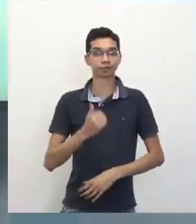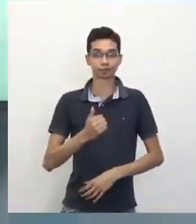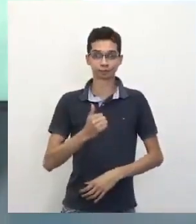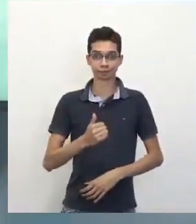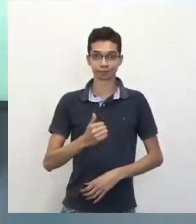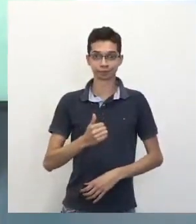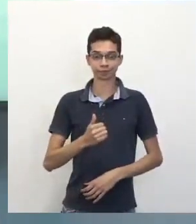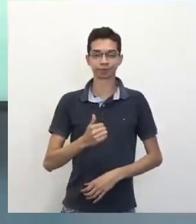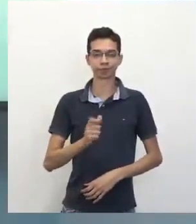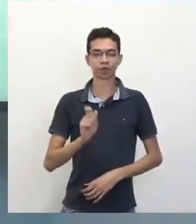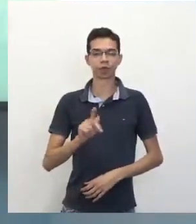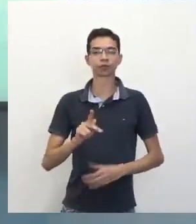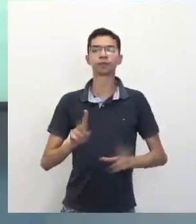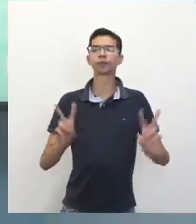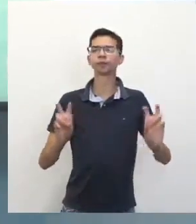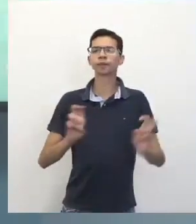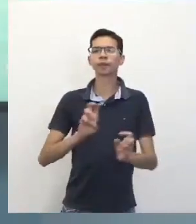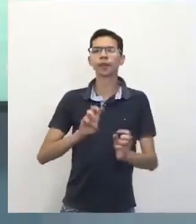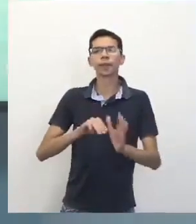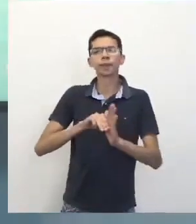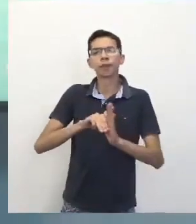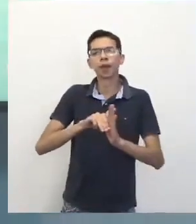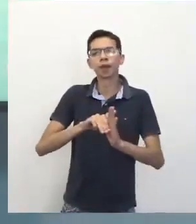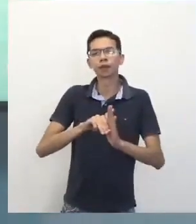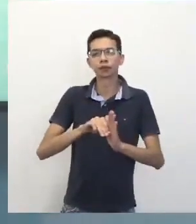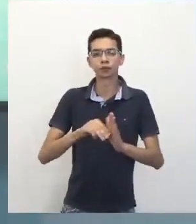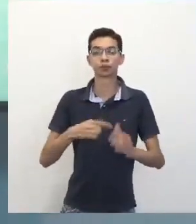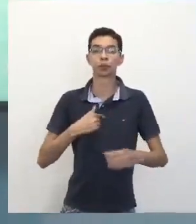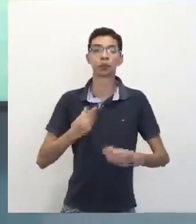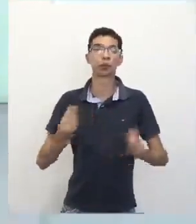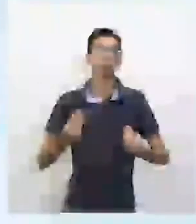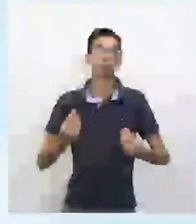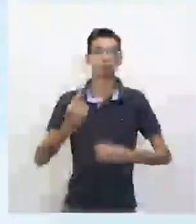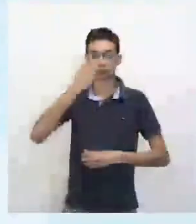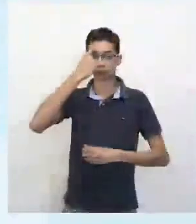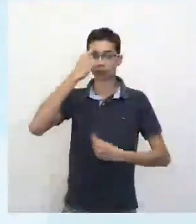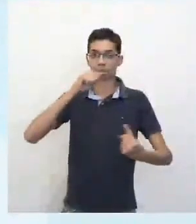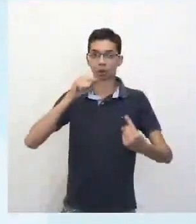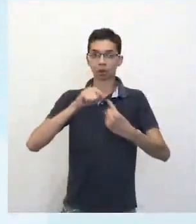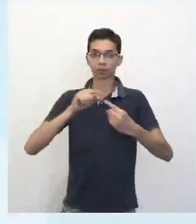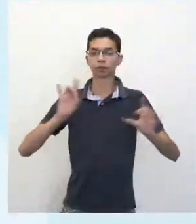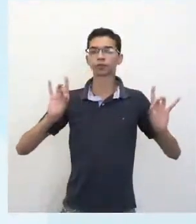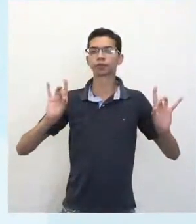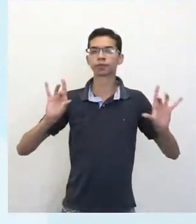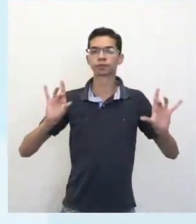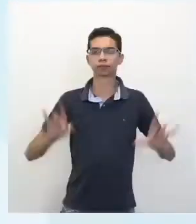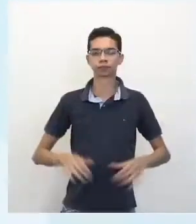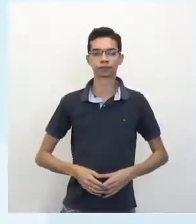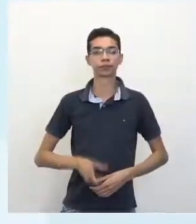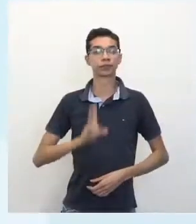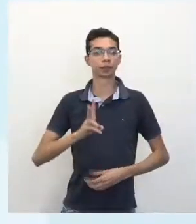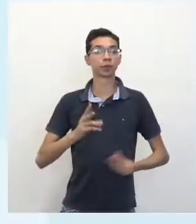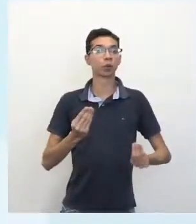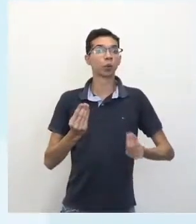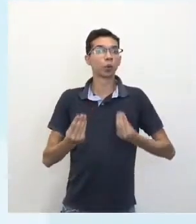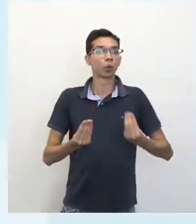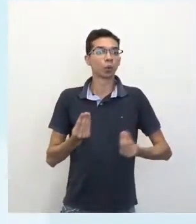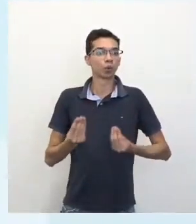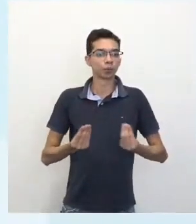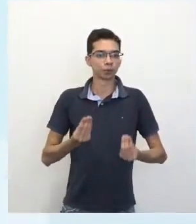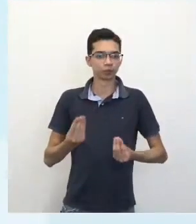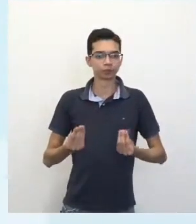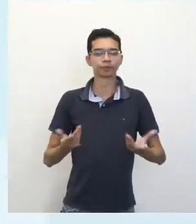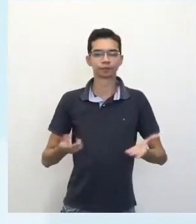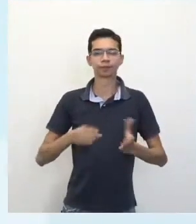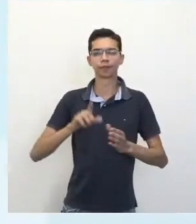certo? Metodologia. Como que eu pretendo alcançar esse objetivo? A metodologia é sempre o como, tá? Então a gente fala,